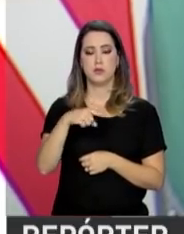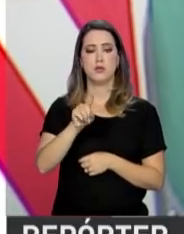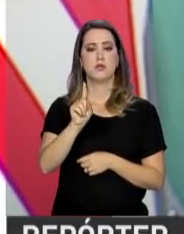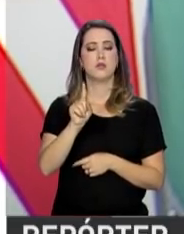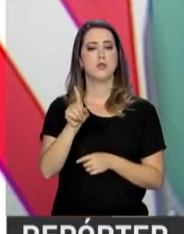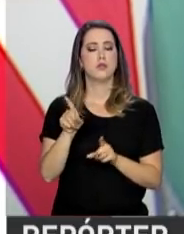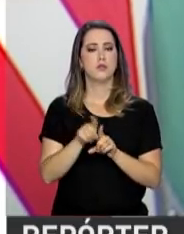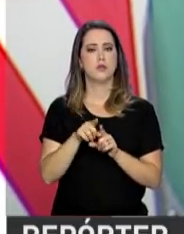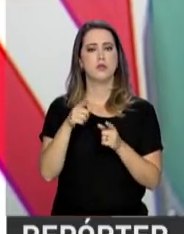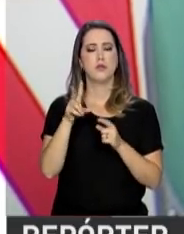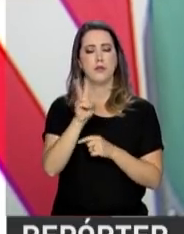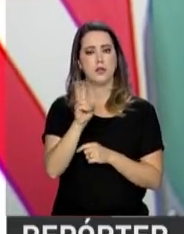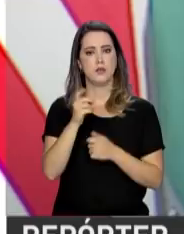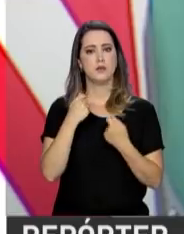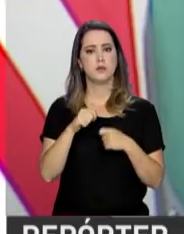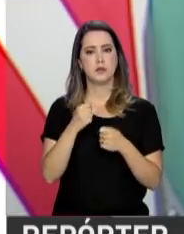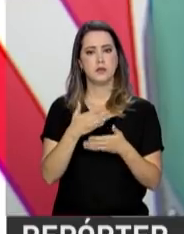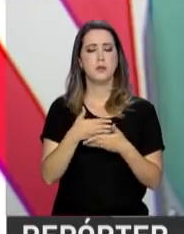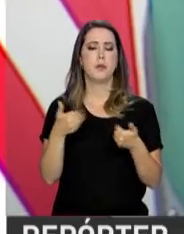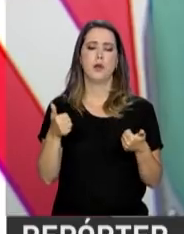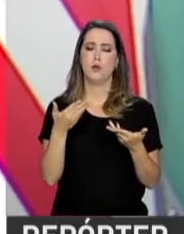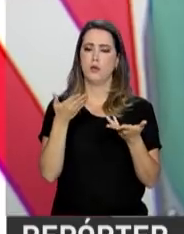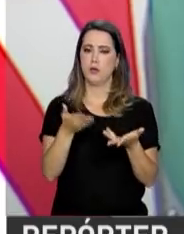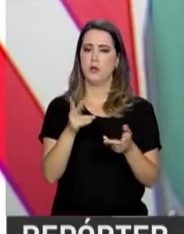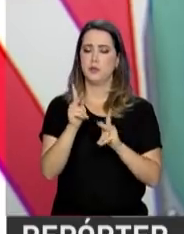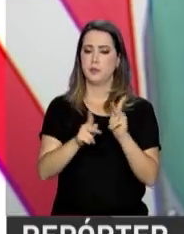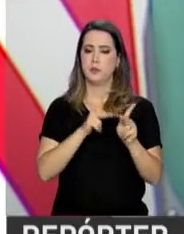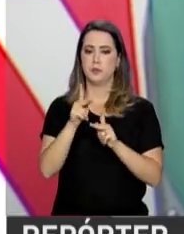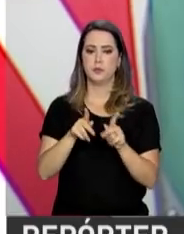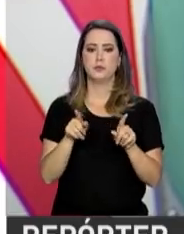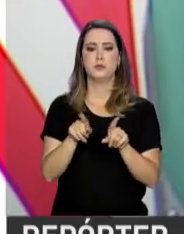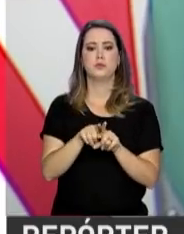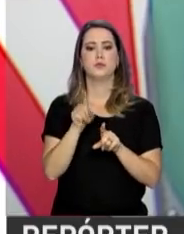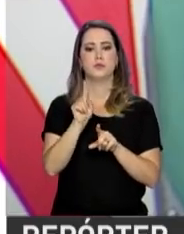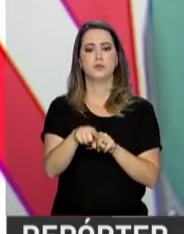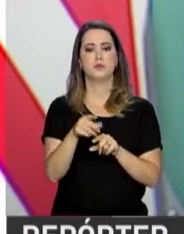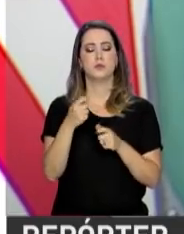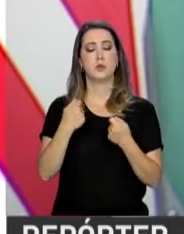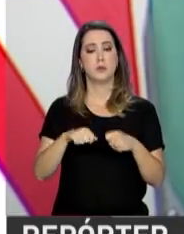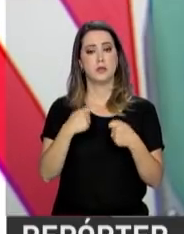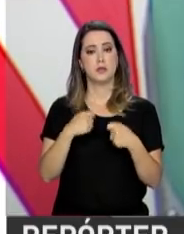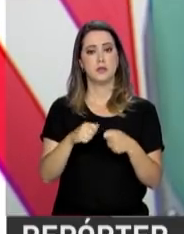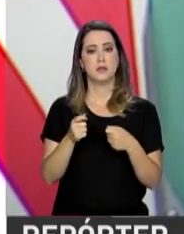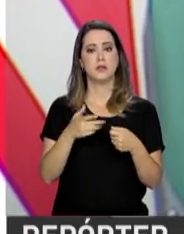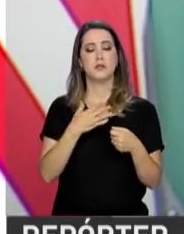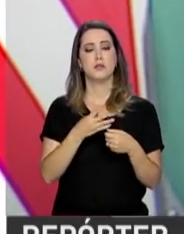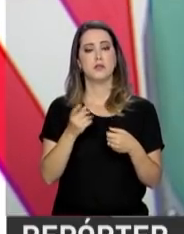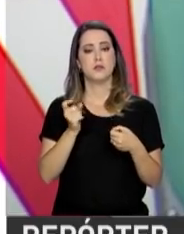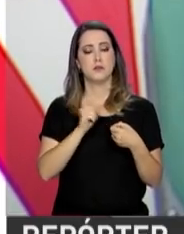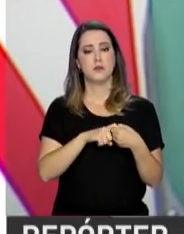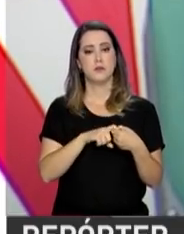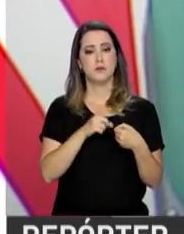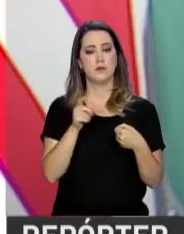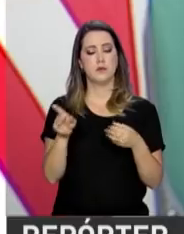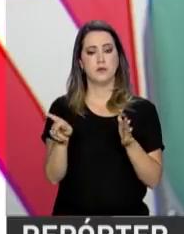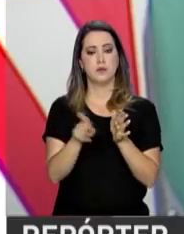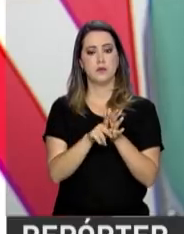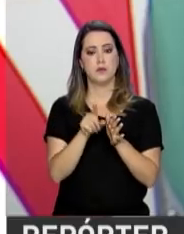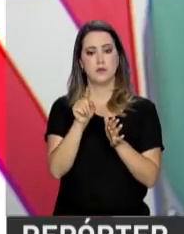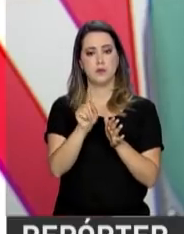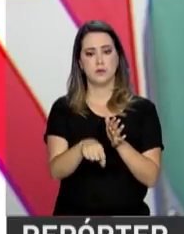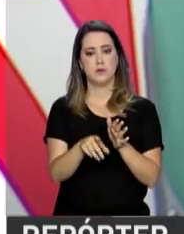mesmo merece coisa melhor o venezuelano e merece recuperar o seu